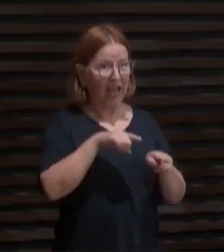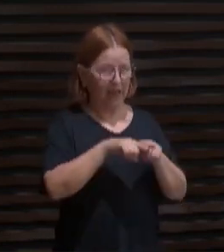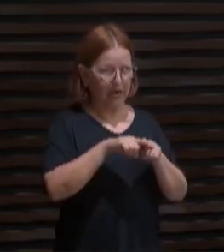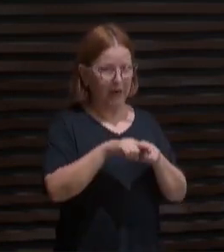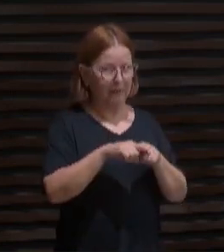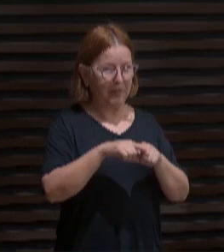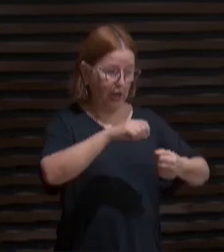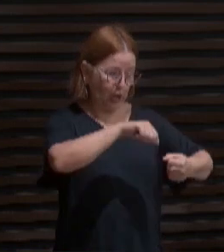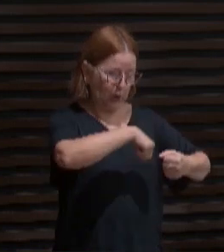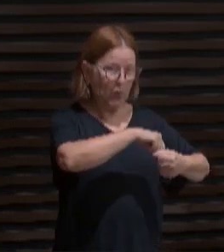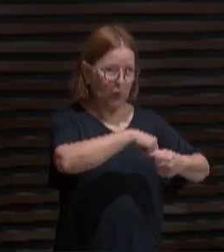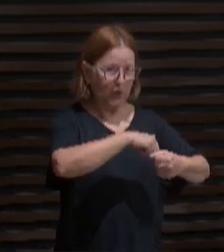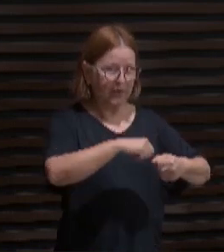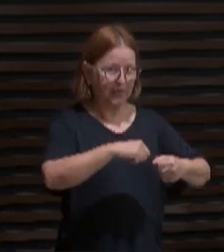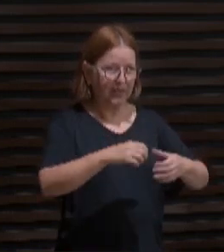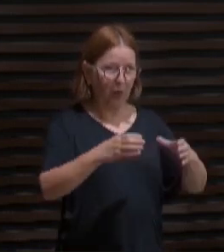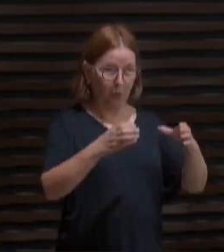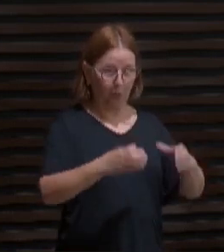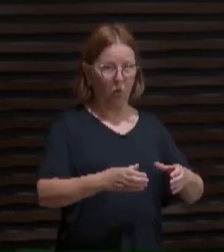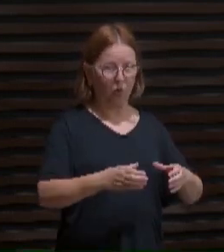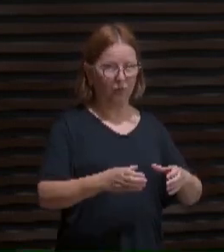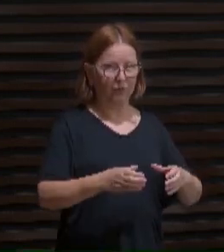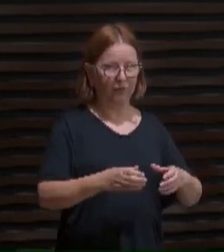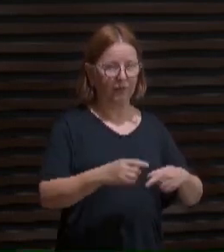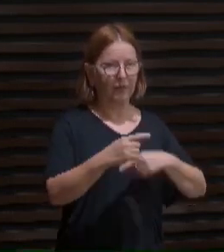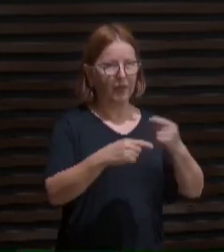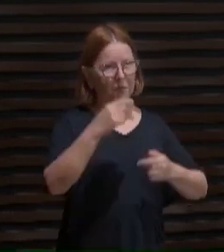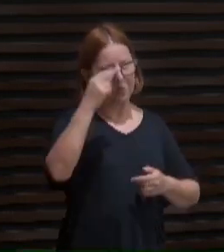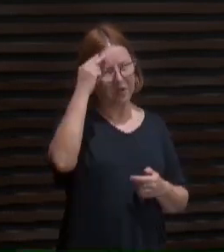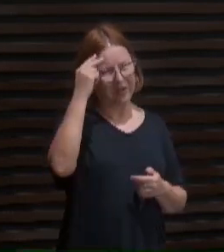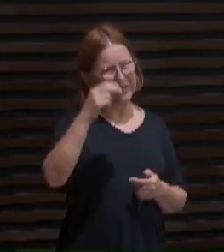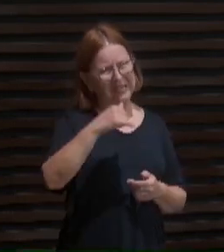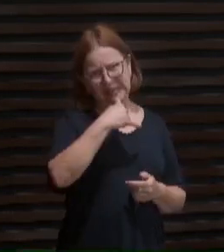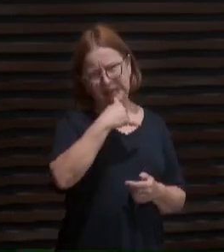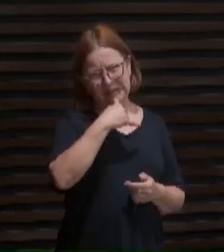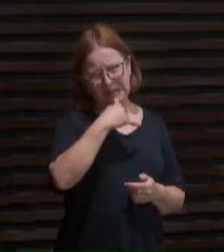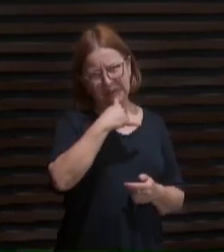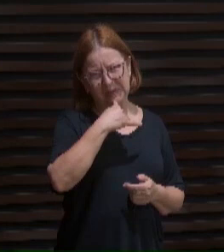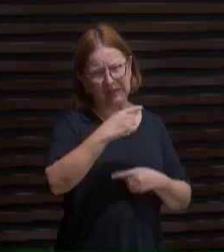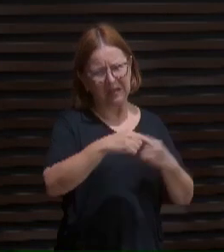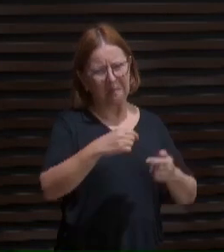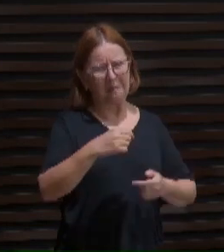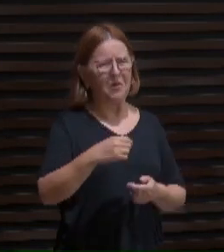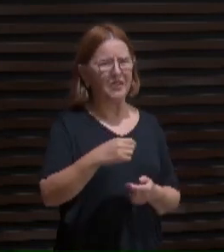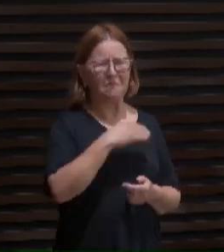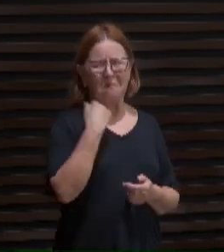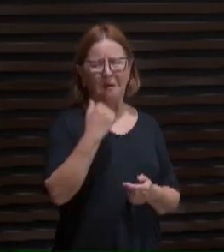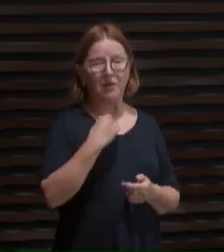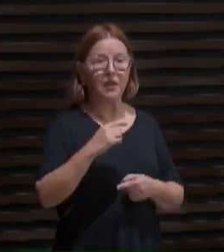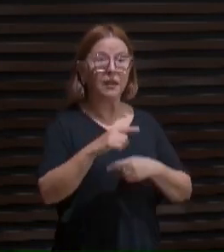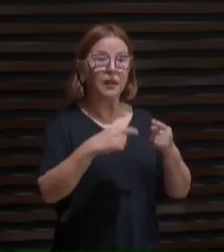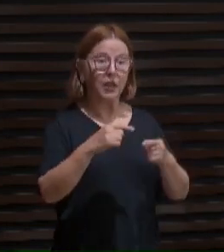mais triste, aquilo ali gerou morte, degradação, porque depois que ele a